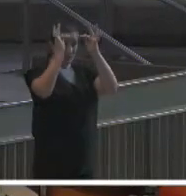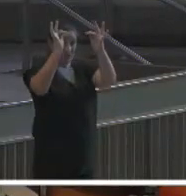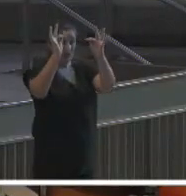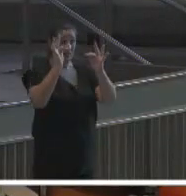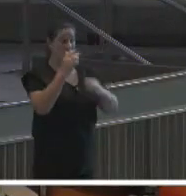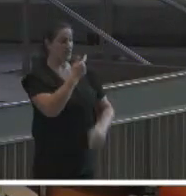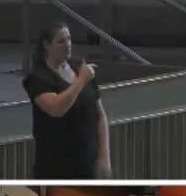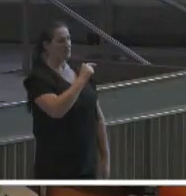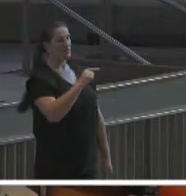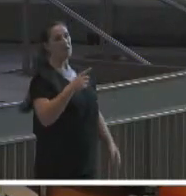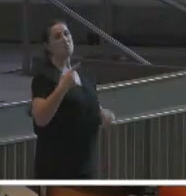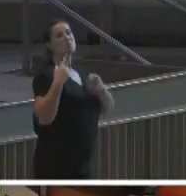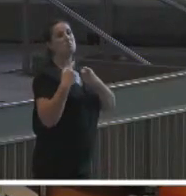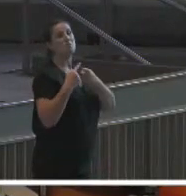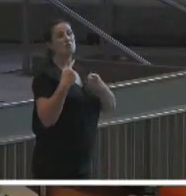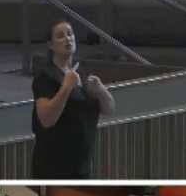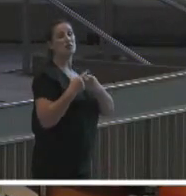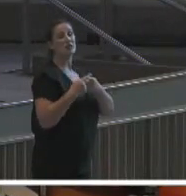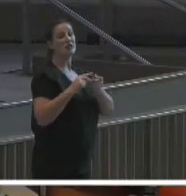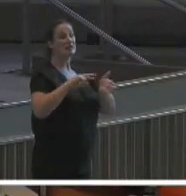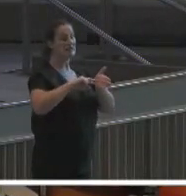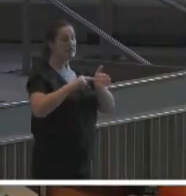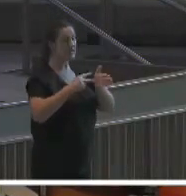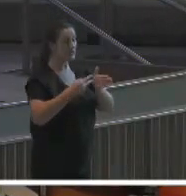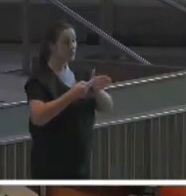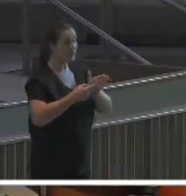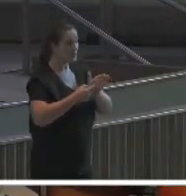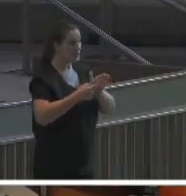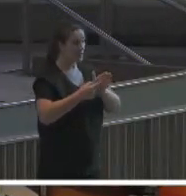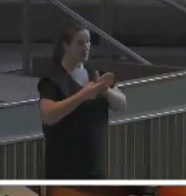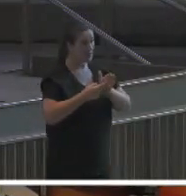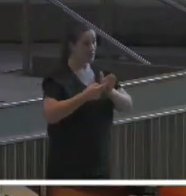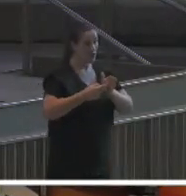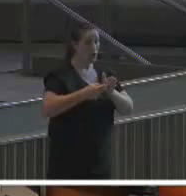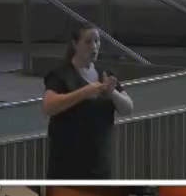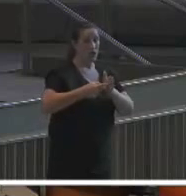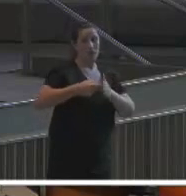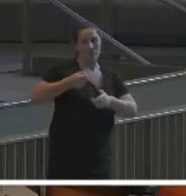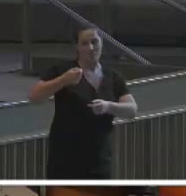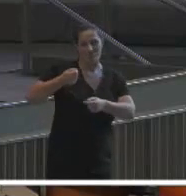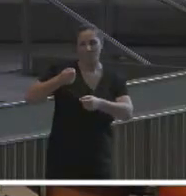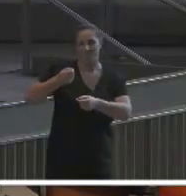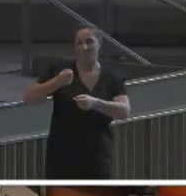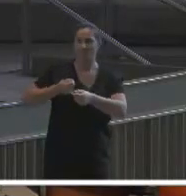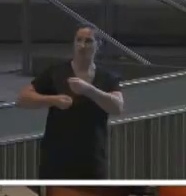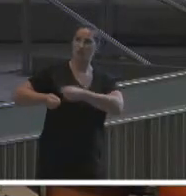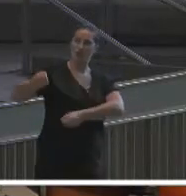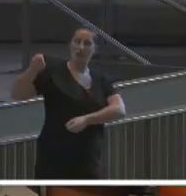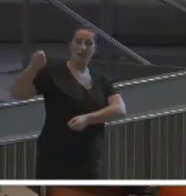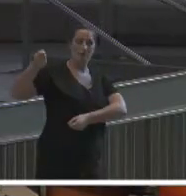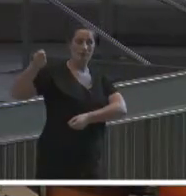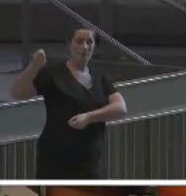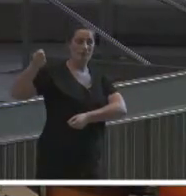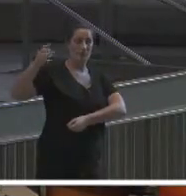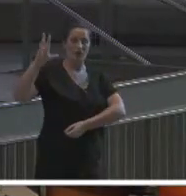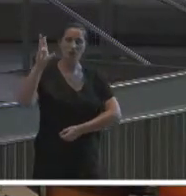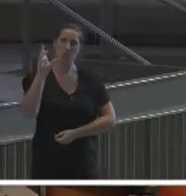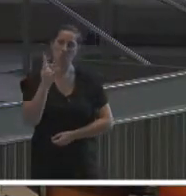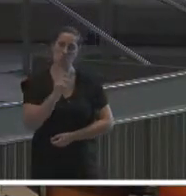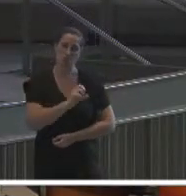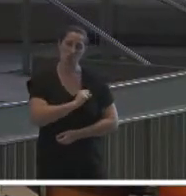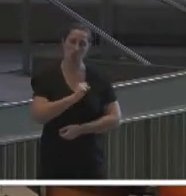Deus, porque ela representa trocar a Deus o seu amor, as